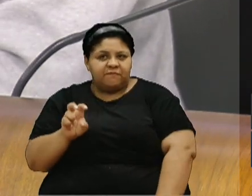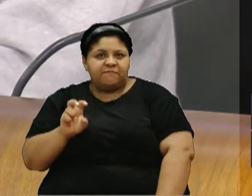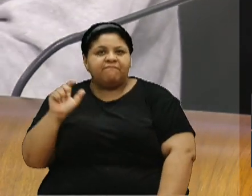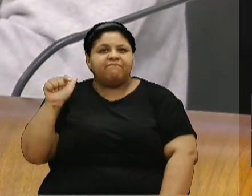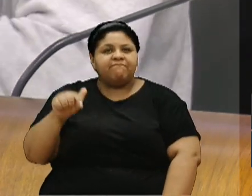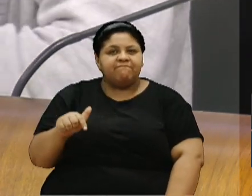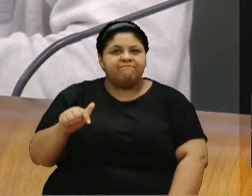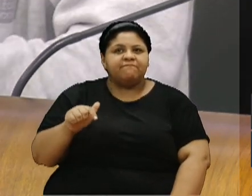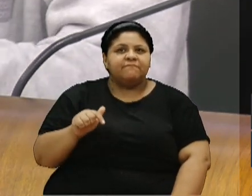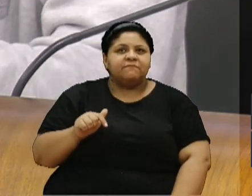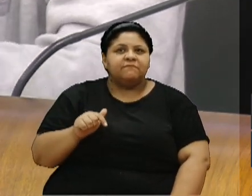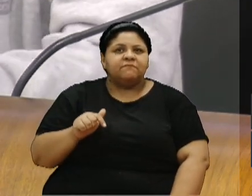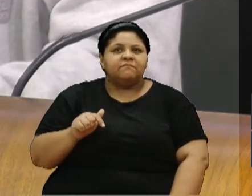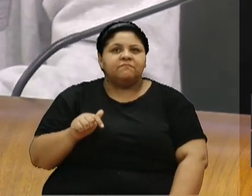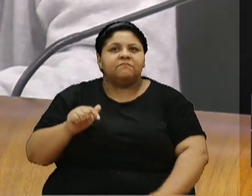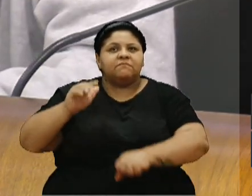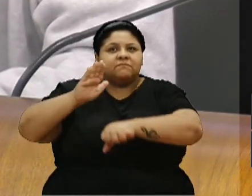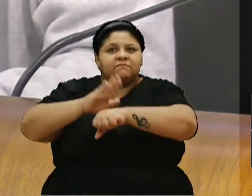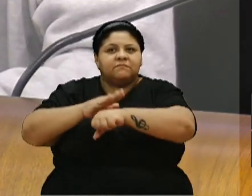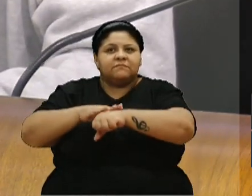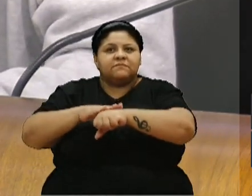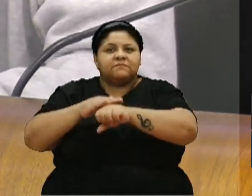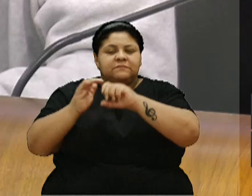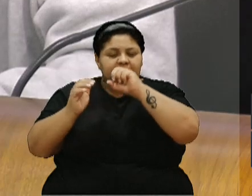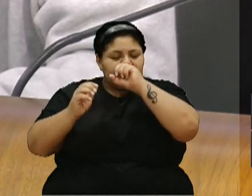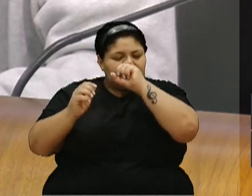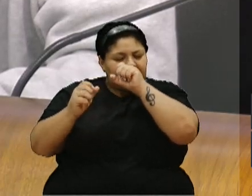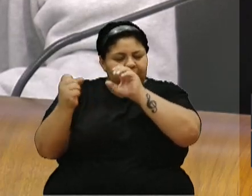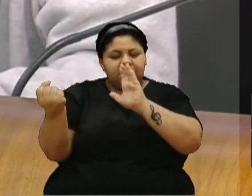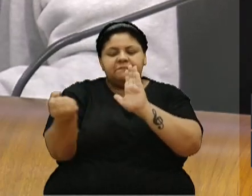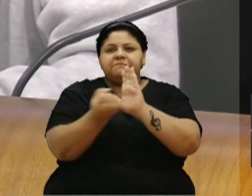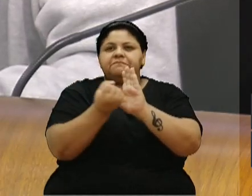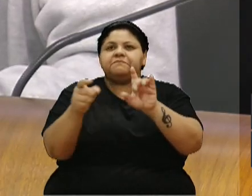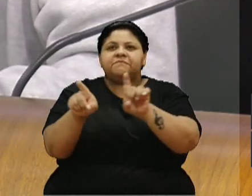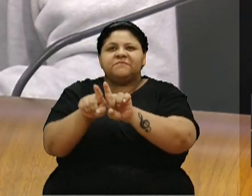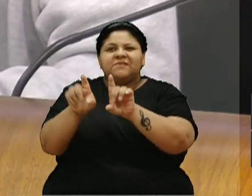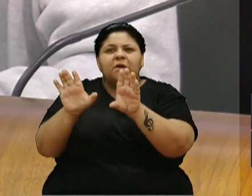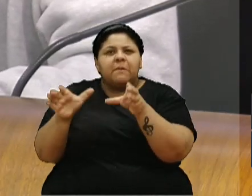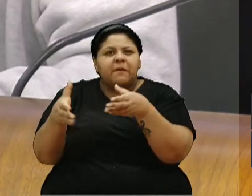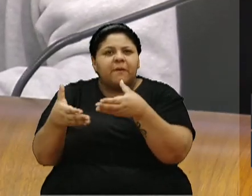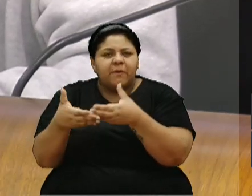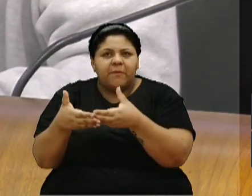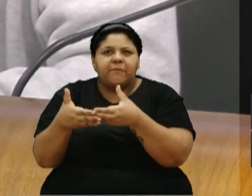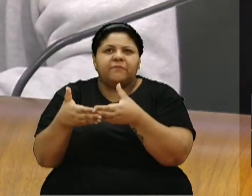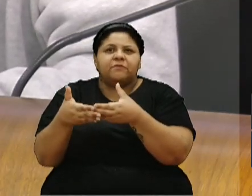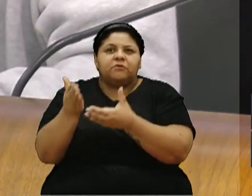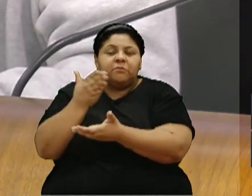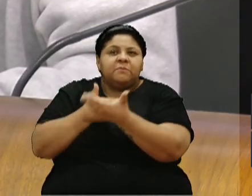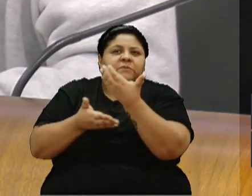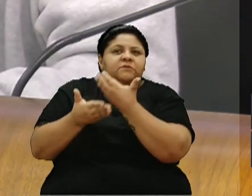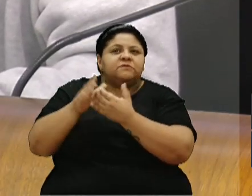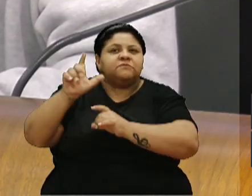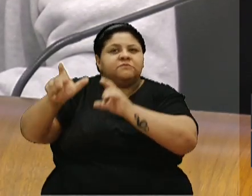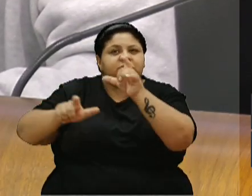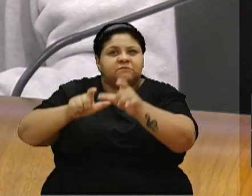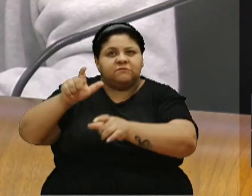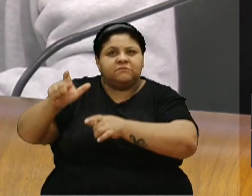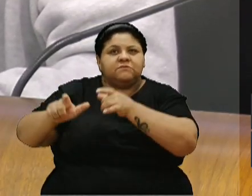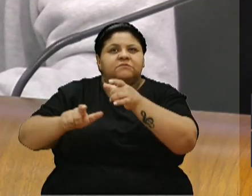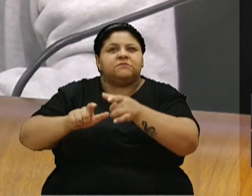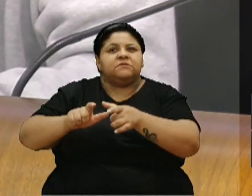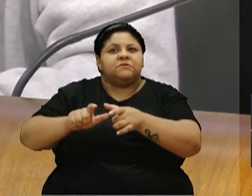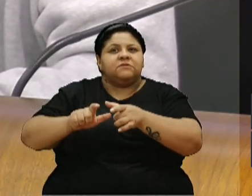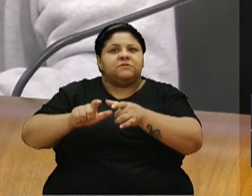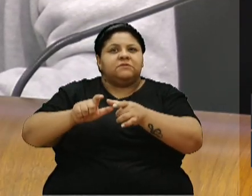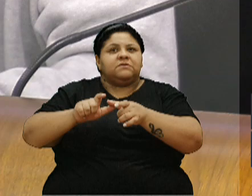esta é um momento muito simbólico, inclusive para o Fórum, né, para todas as pessoas que fazem essa